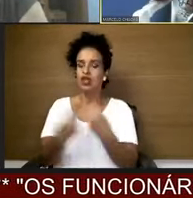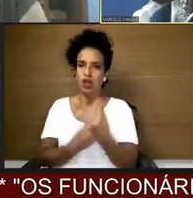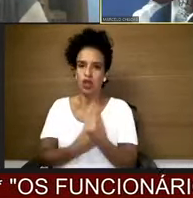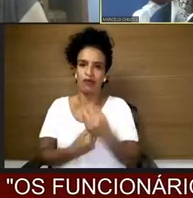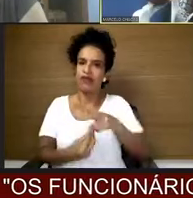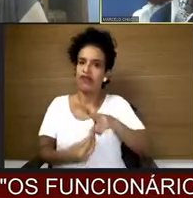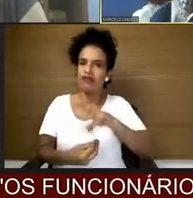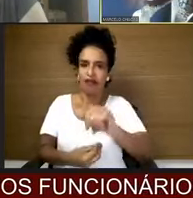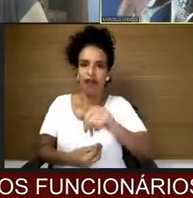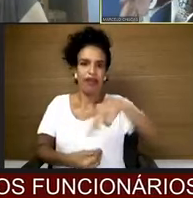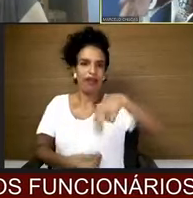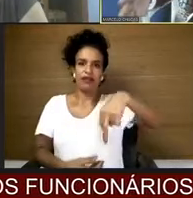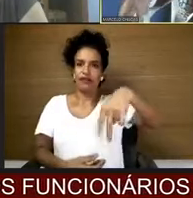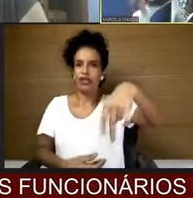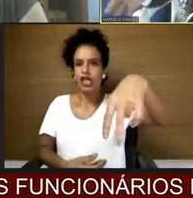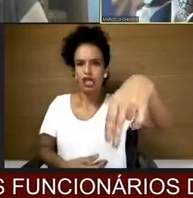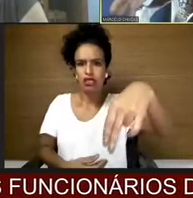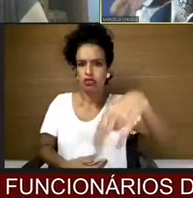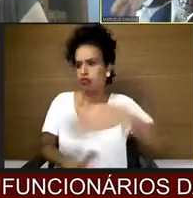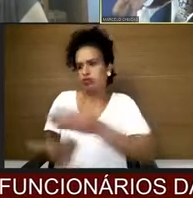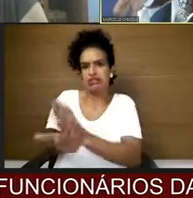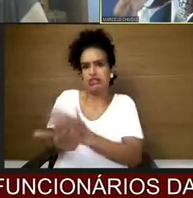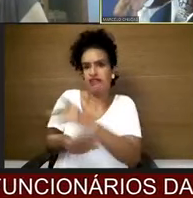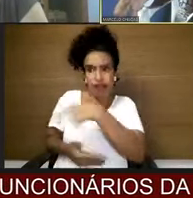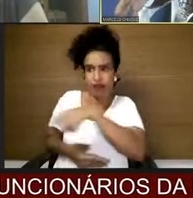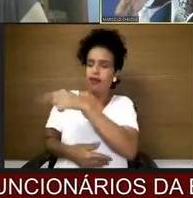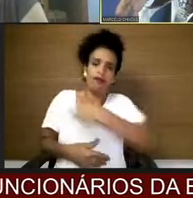tal. Então, essas questões,